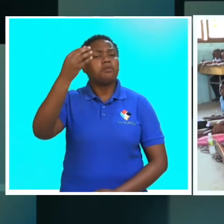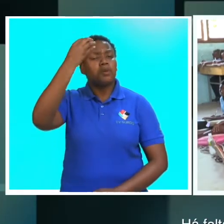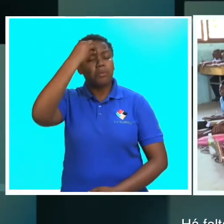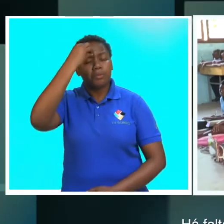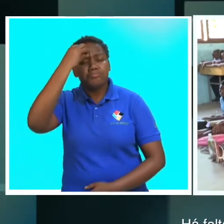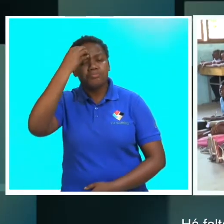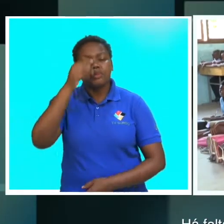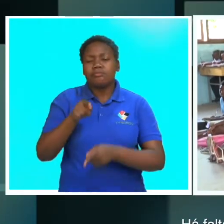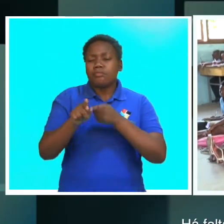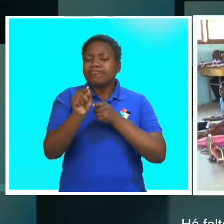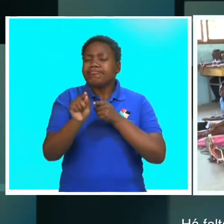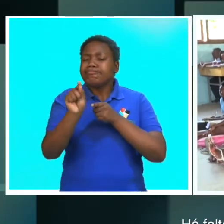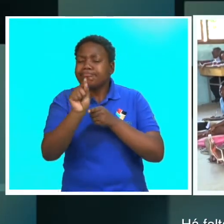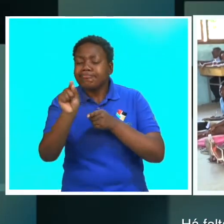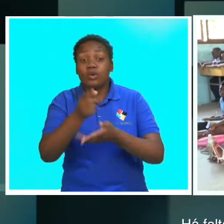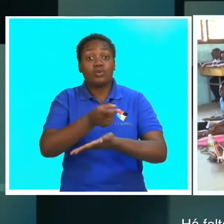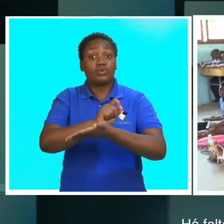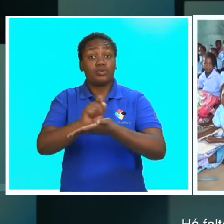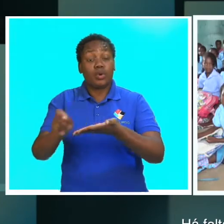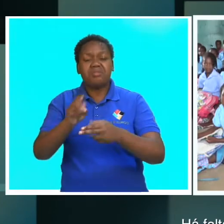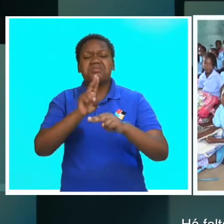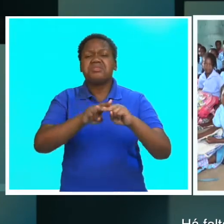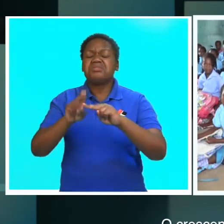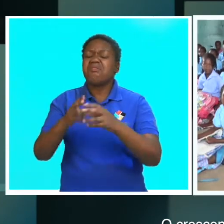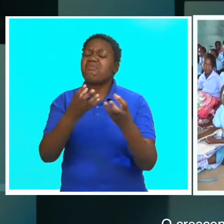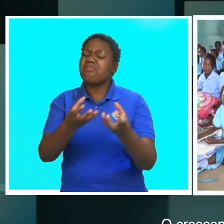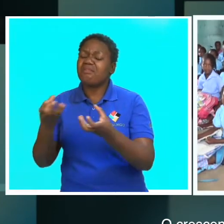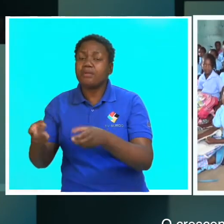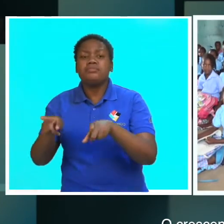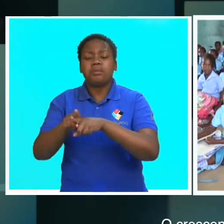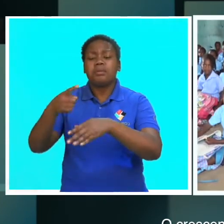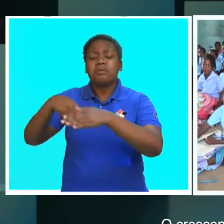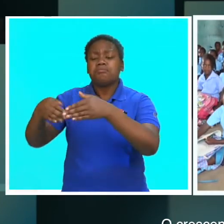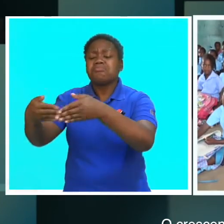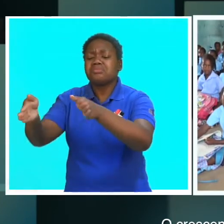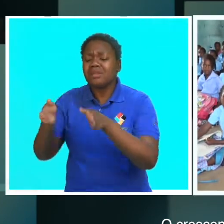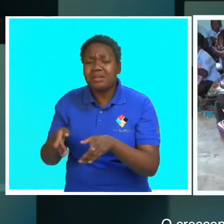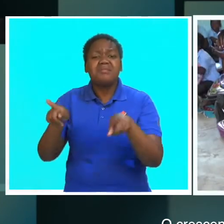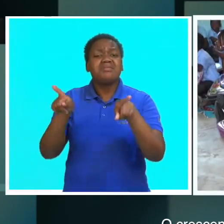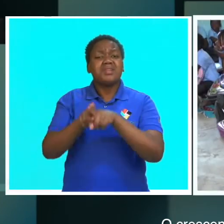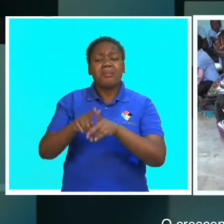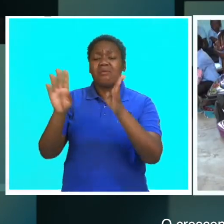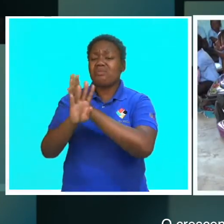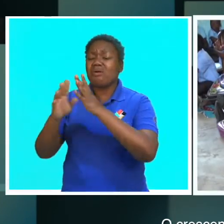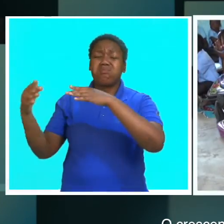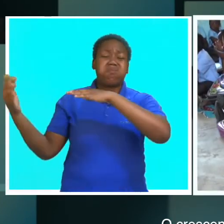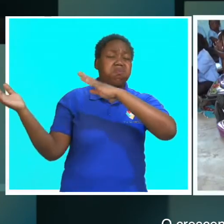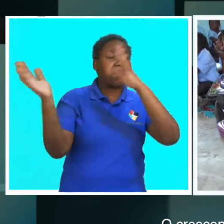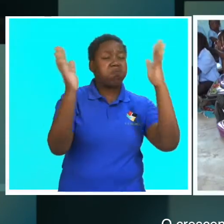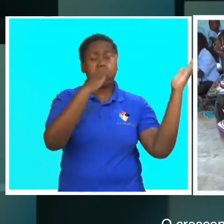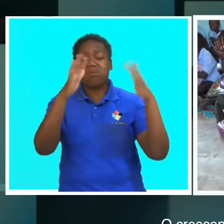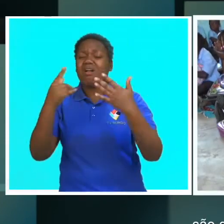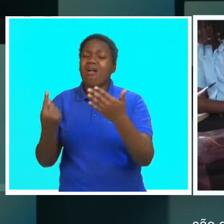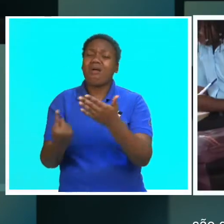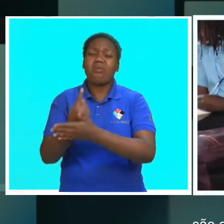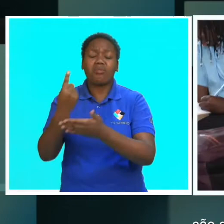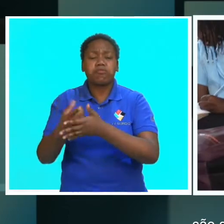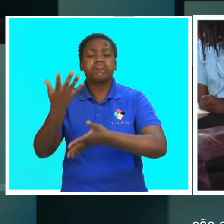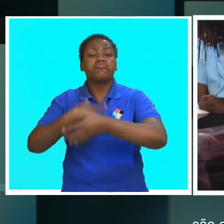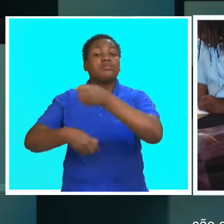Há falta de carteiras nas escolas da província de Maputo. O crescente número de alunos e o vendaval registrado em 2016